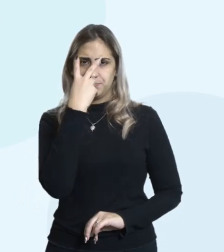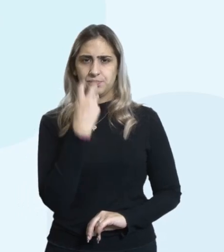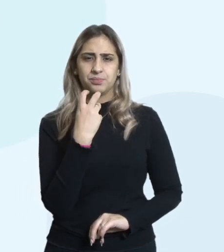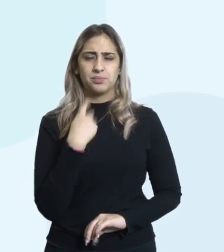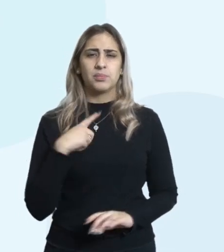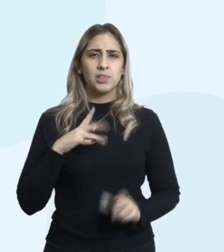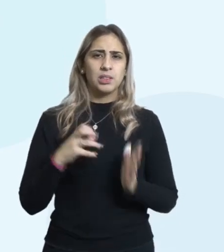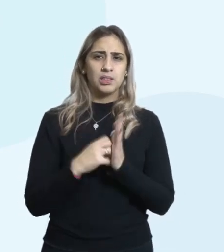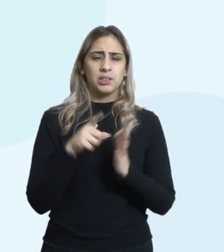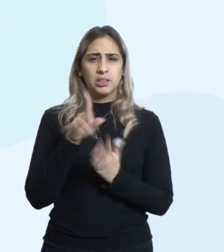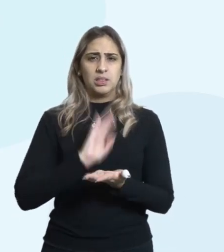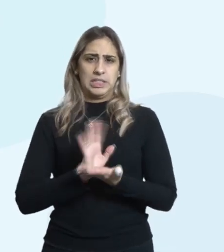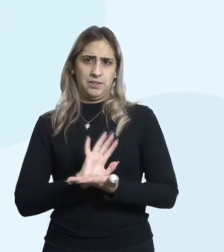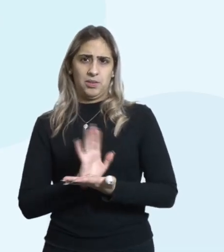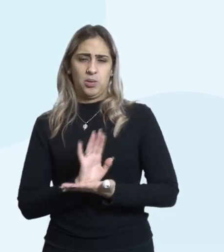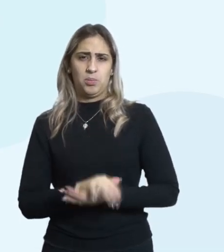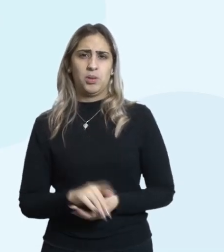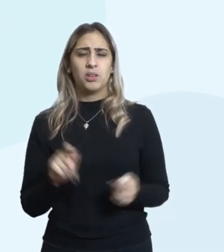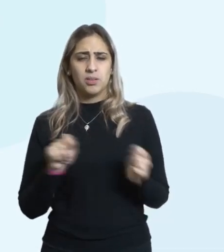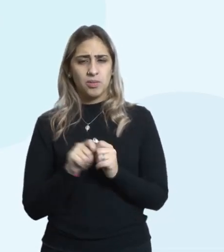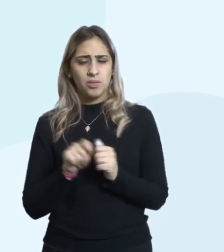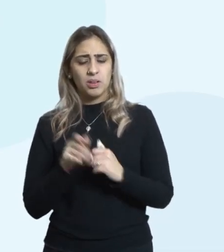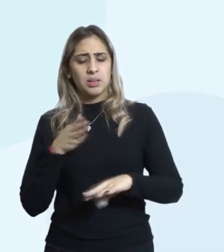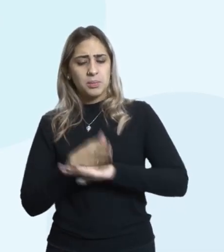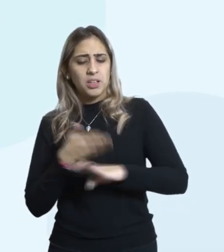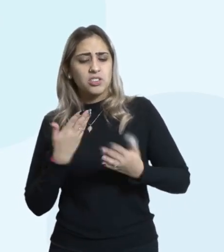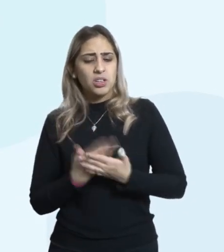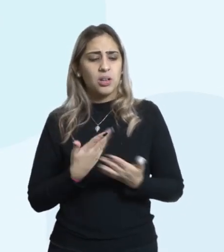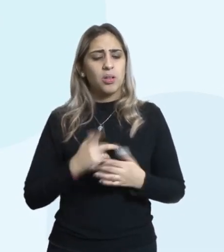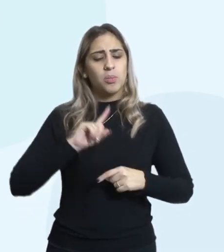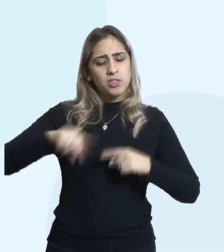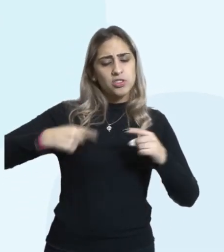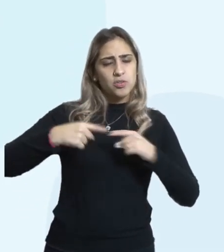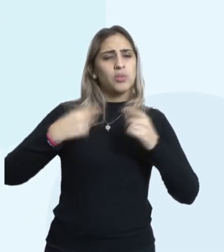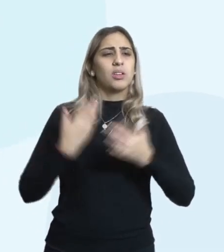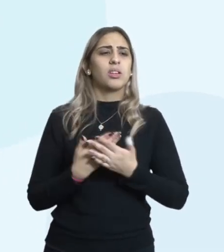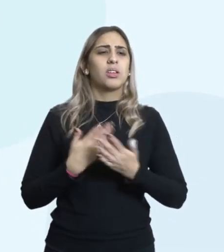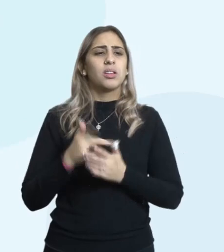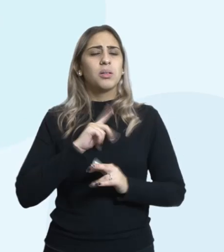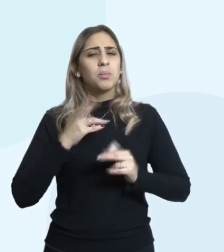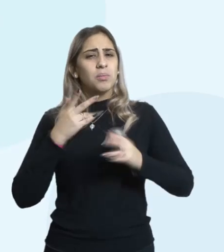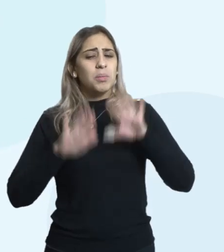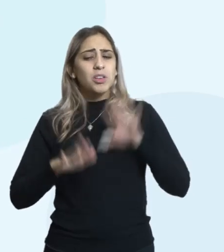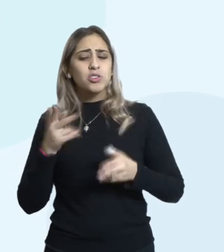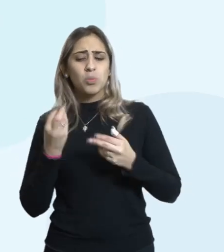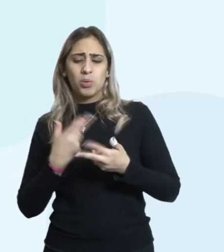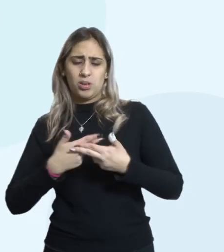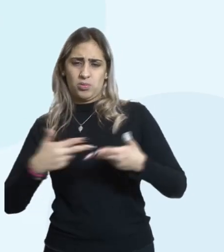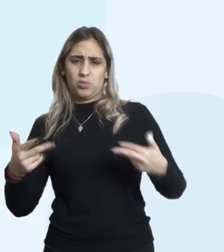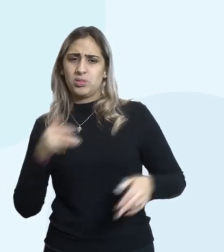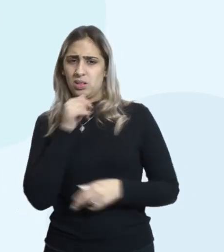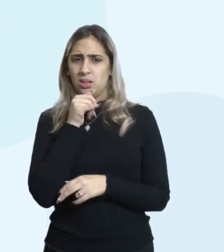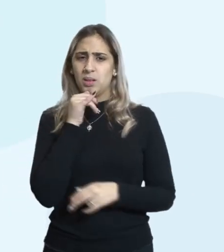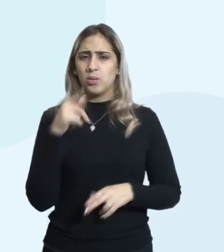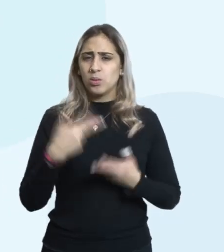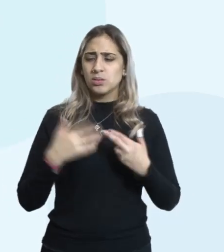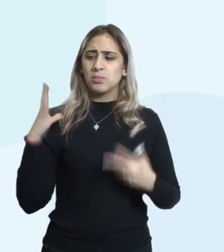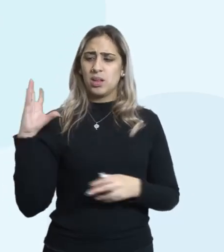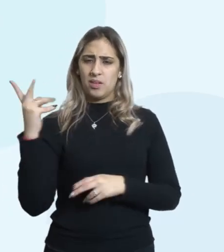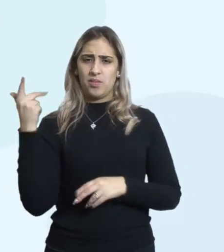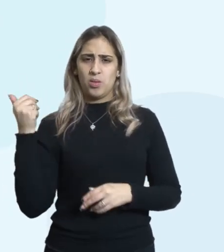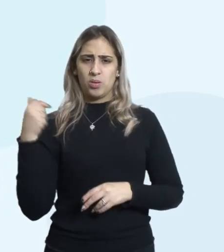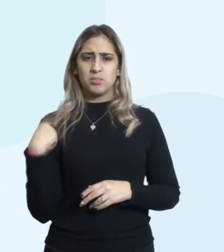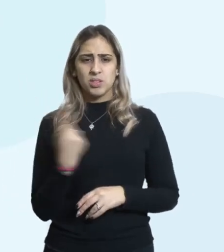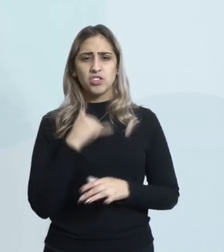acesso a esse filme. Se faz parte da aula, se é objetivo da aula, porque tem muitas coisas assim, maravilhosas hoje para a